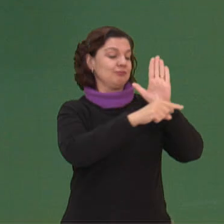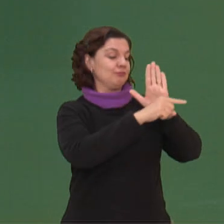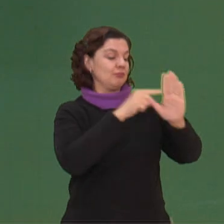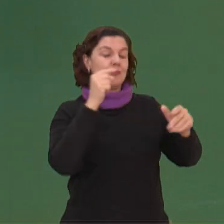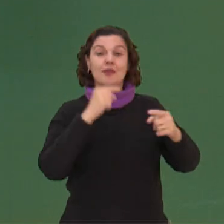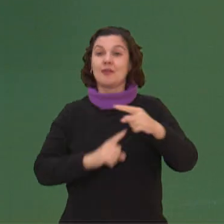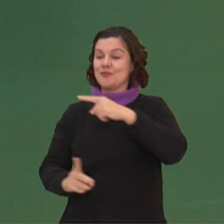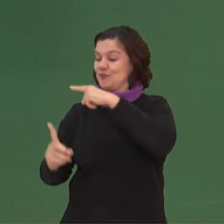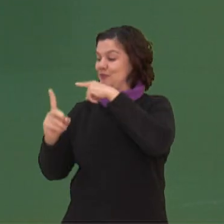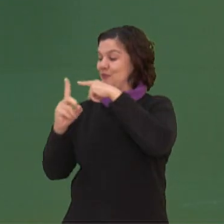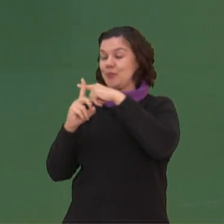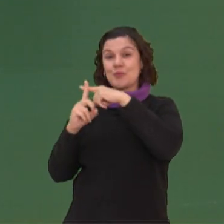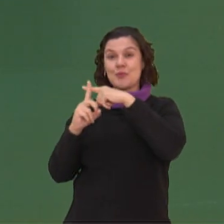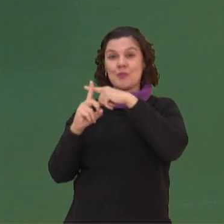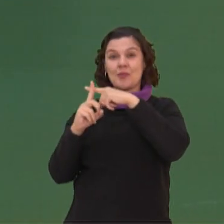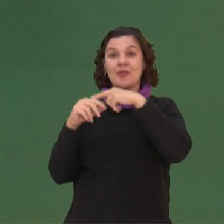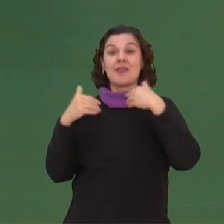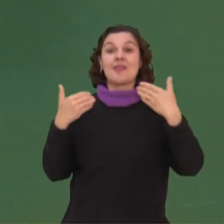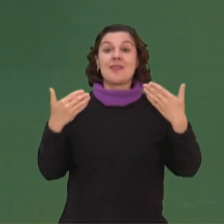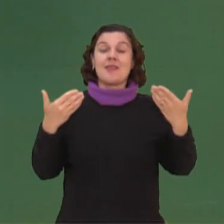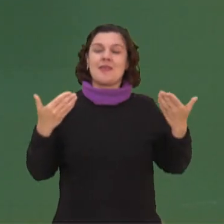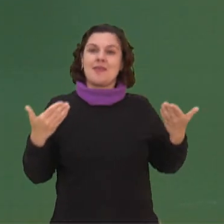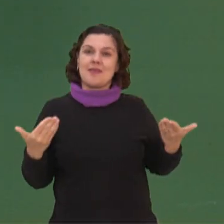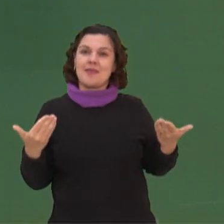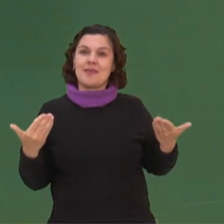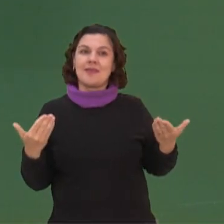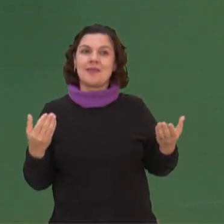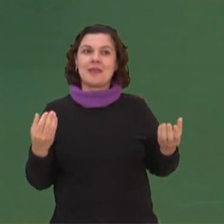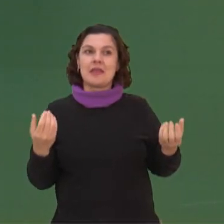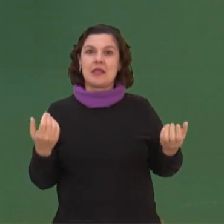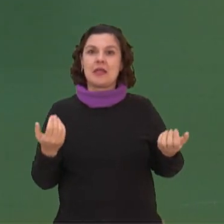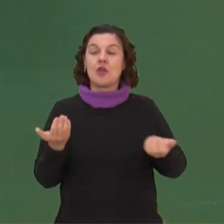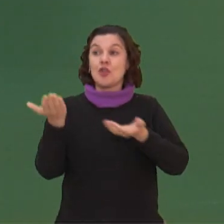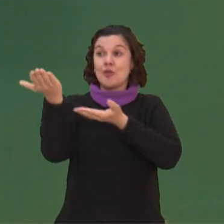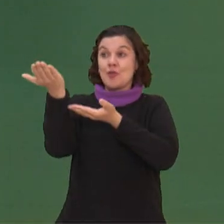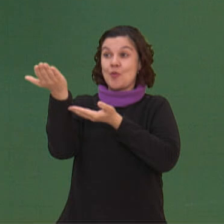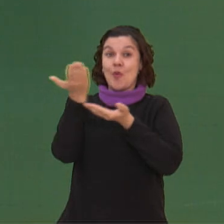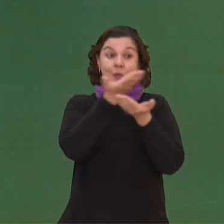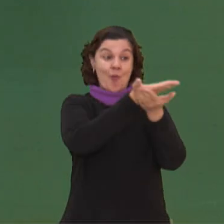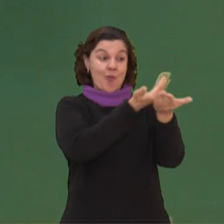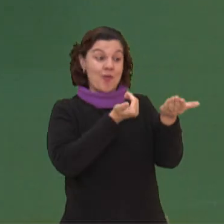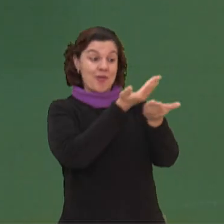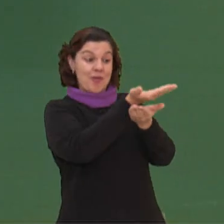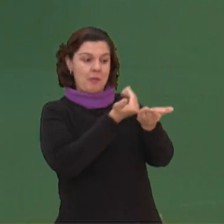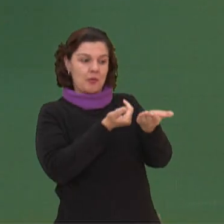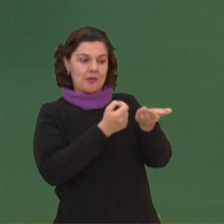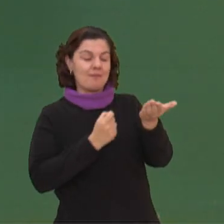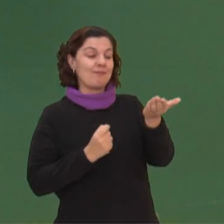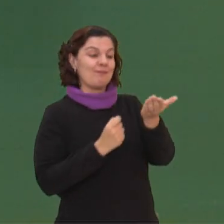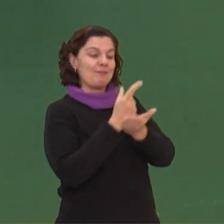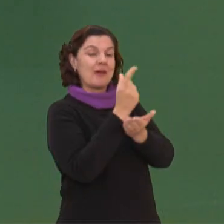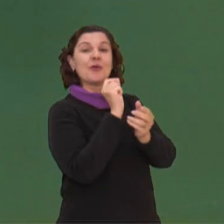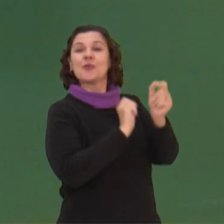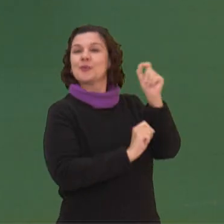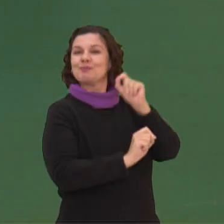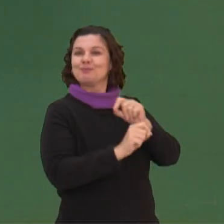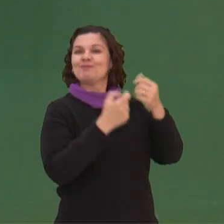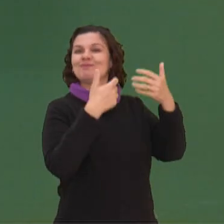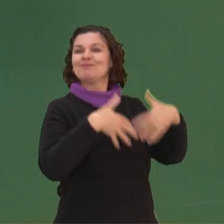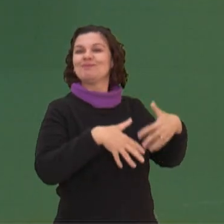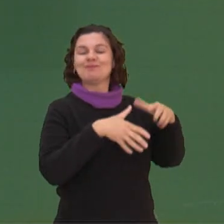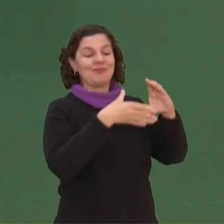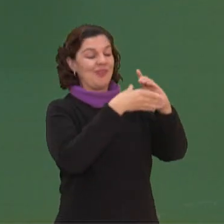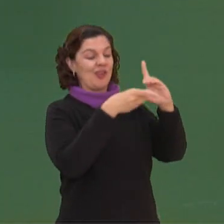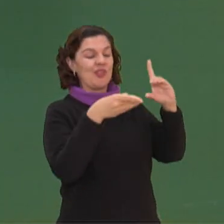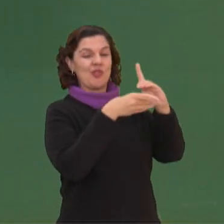do positivo. E quando eu tenho que importar mais mercadorias, pagarei em dólar. E isso